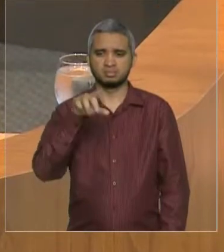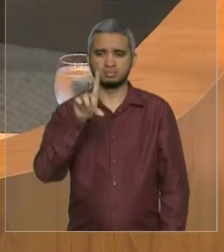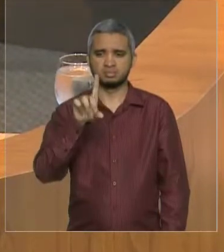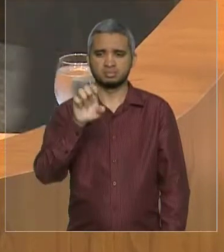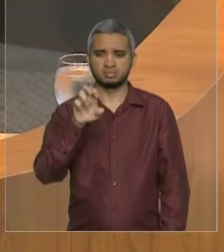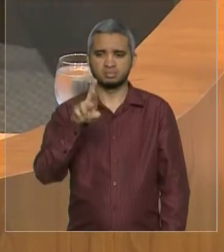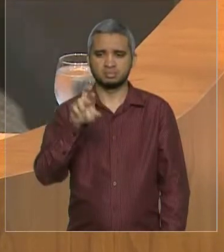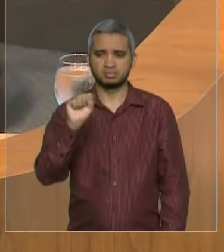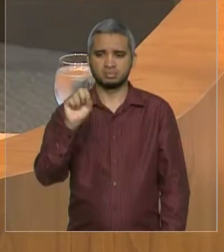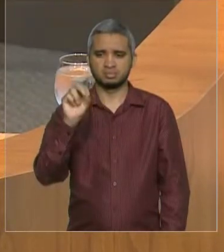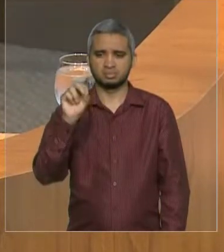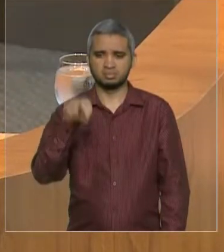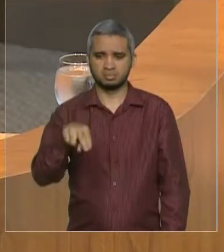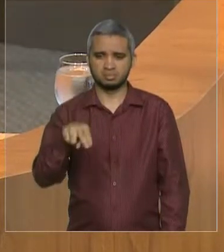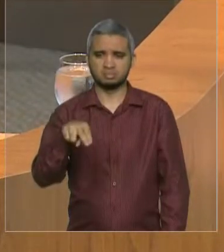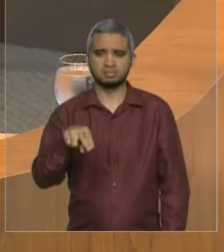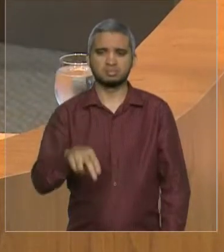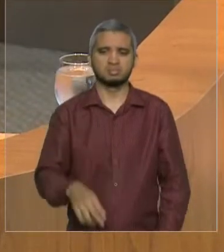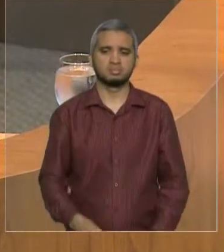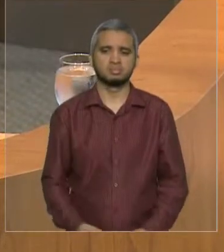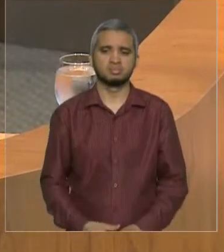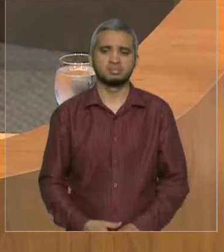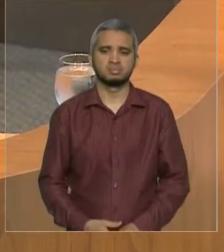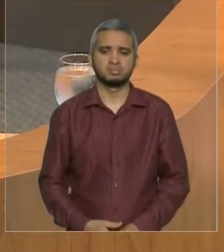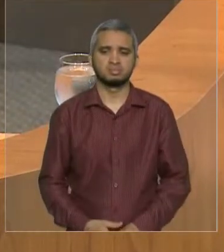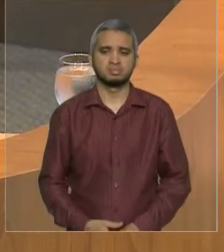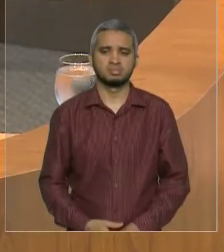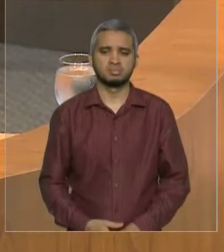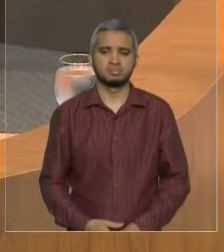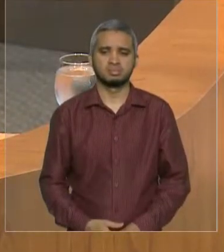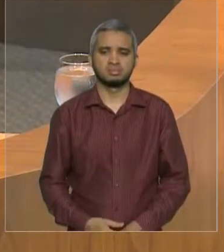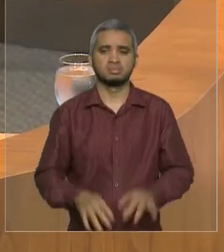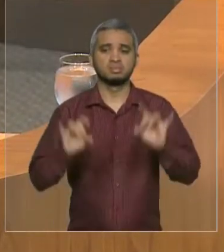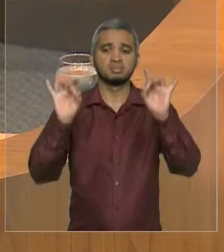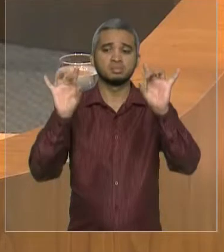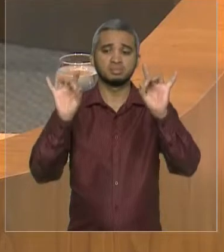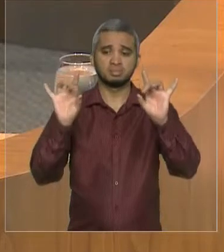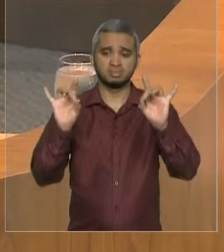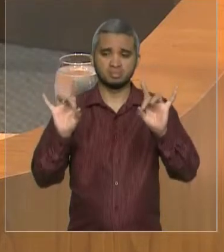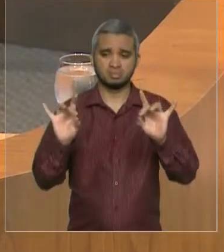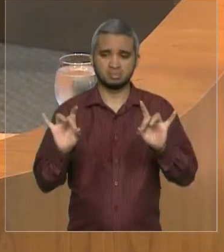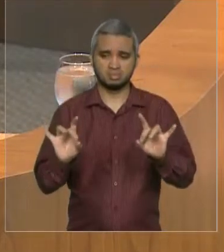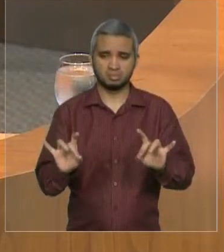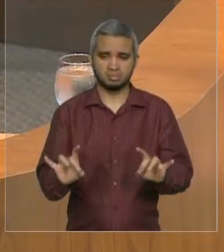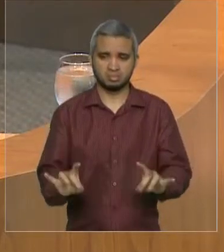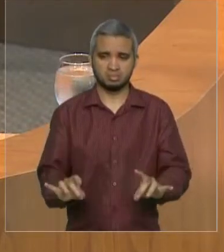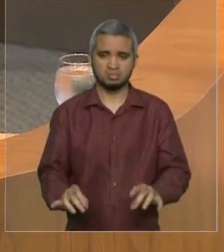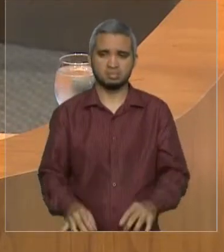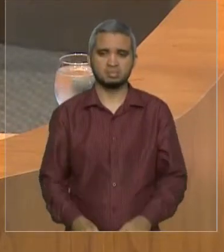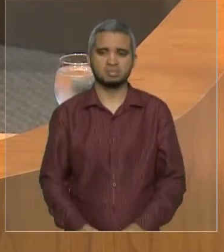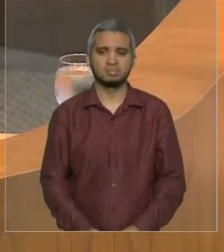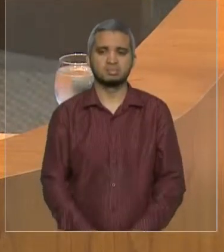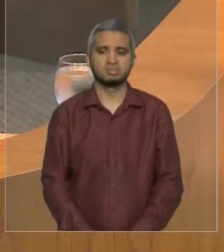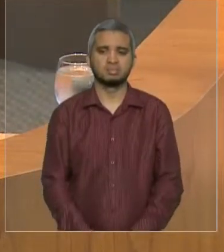Wanderson Cordeiro. E de forma especial,